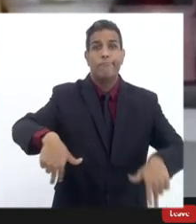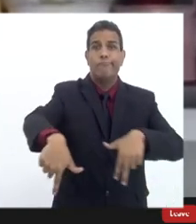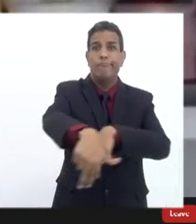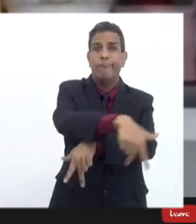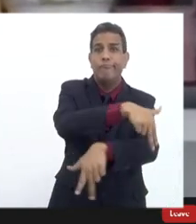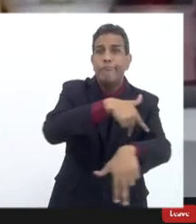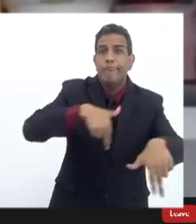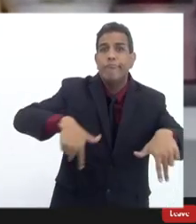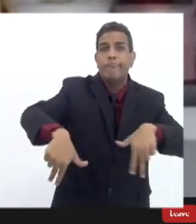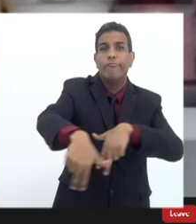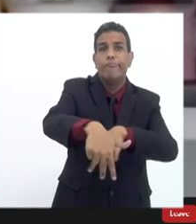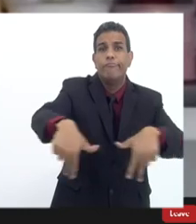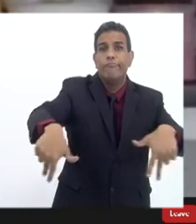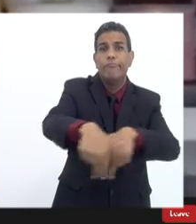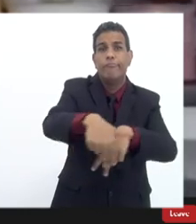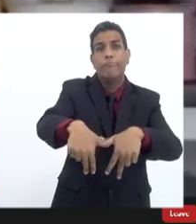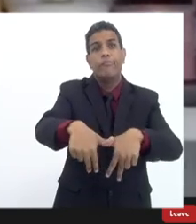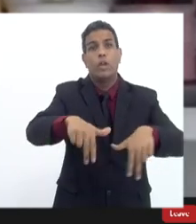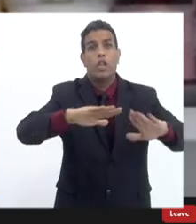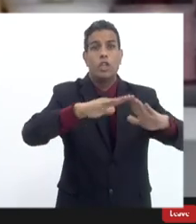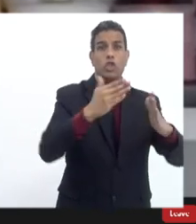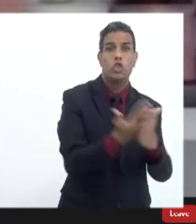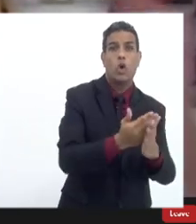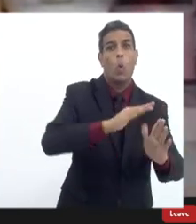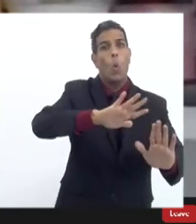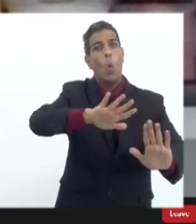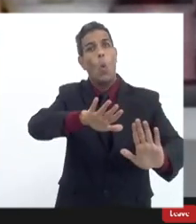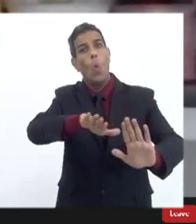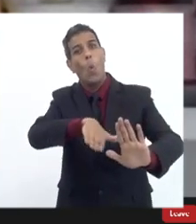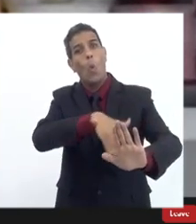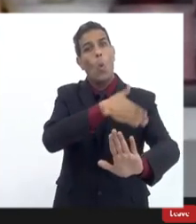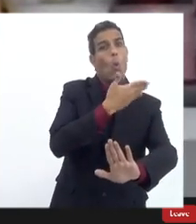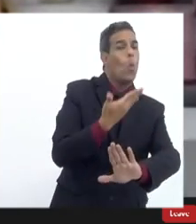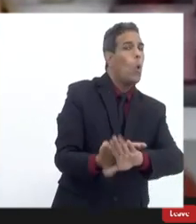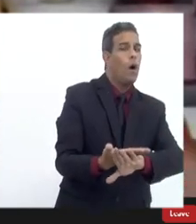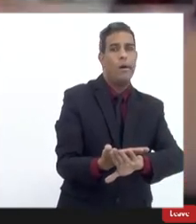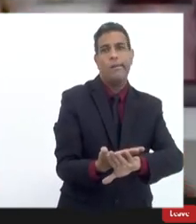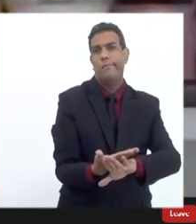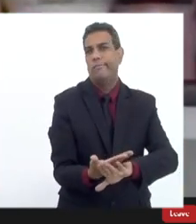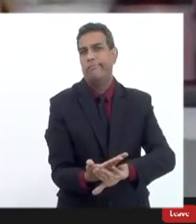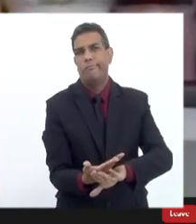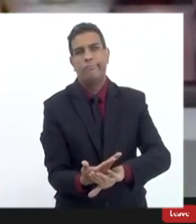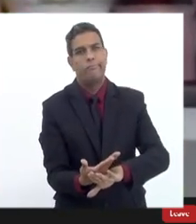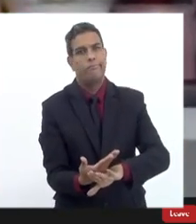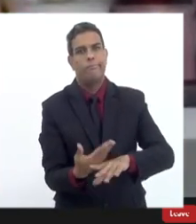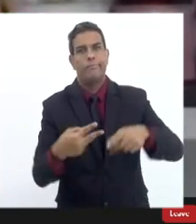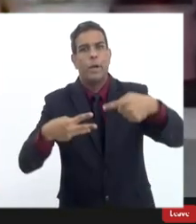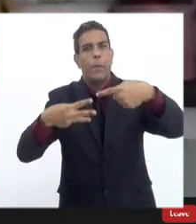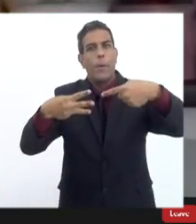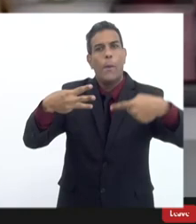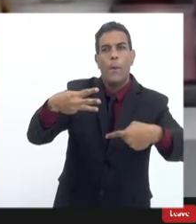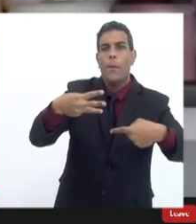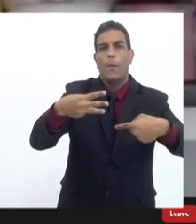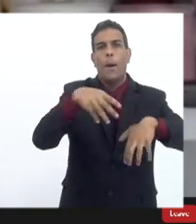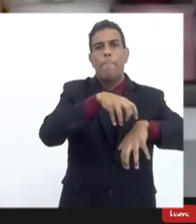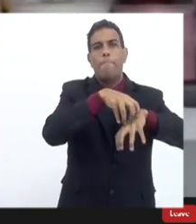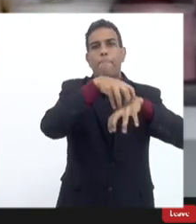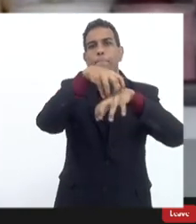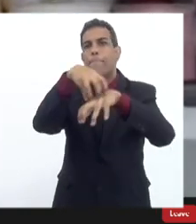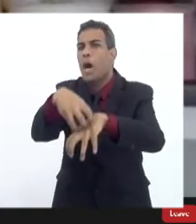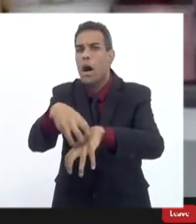ainda mais porque trabalham em duas ou três escolas e pegam num único dia três diferentes transportes